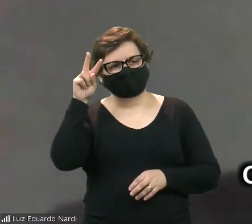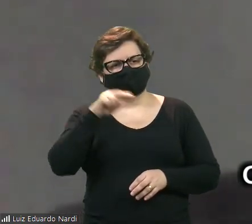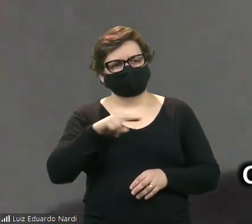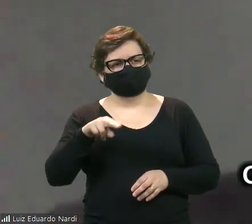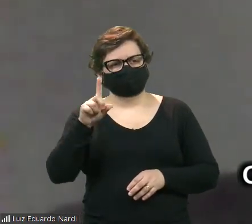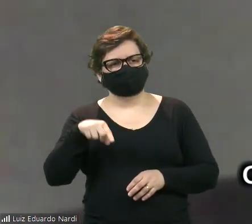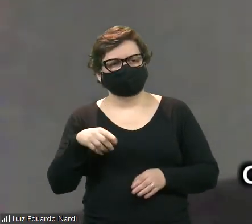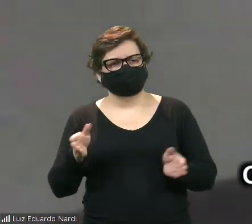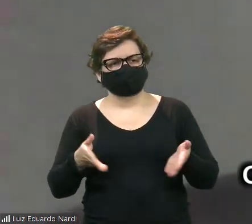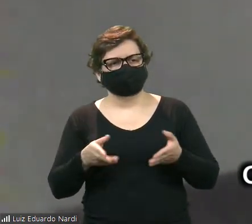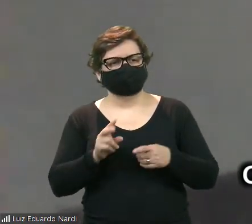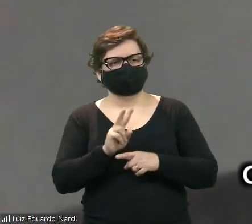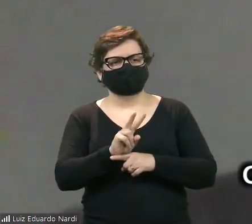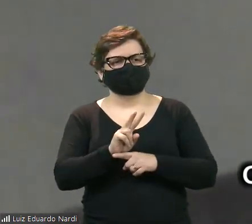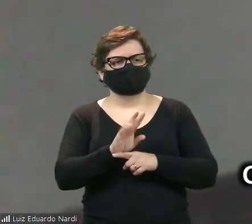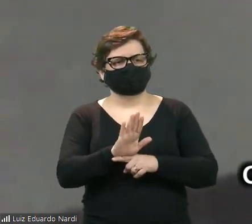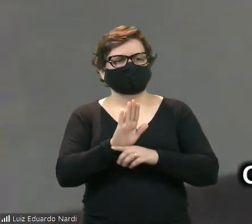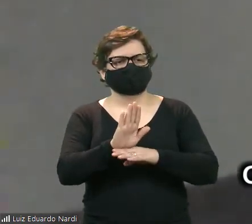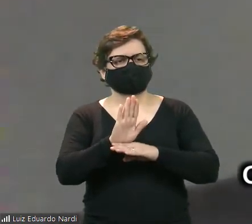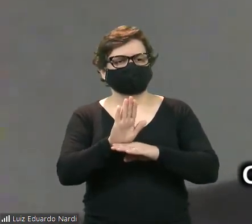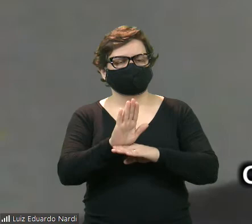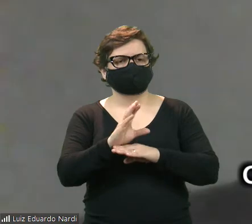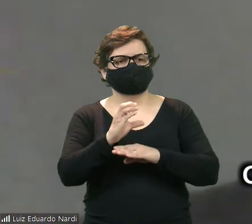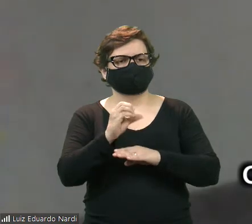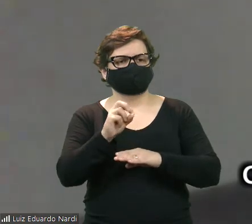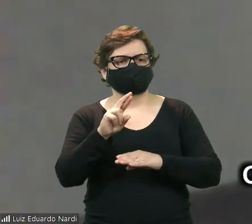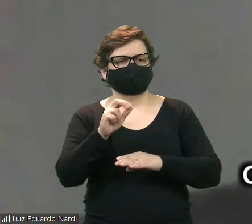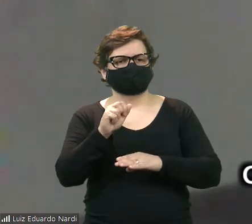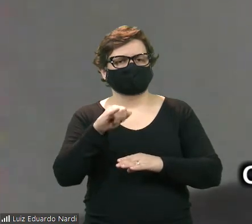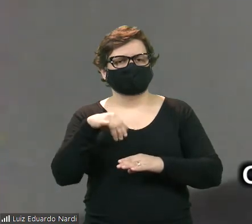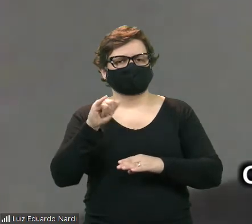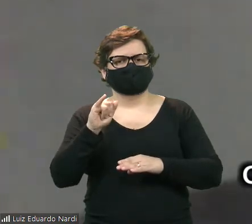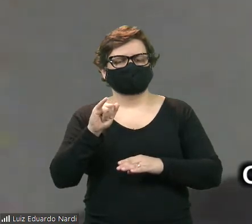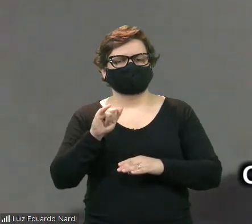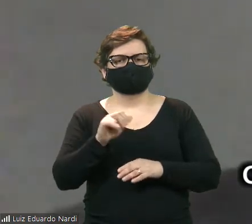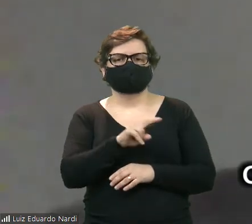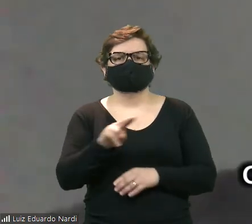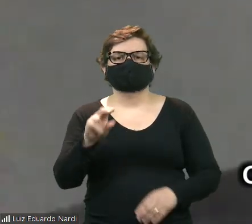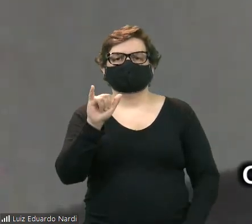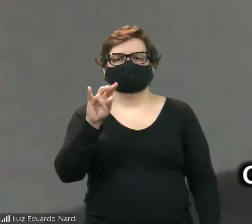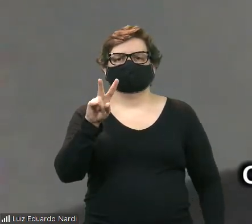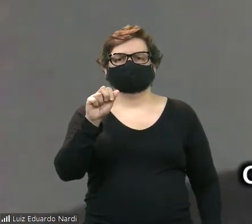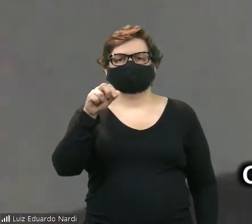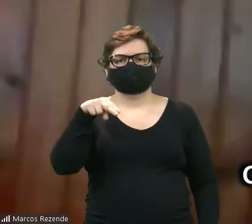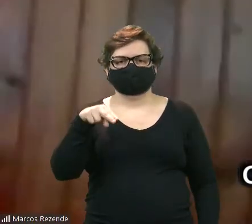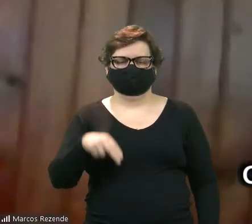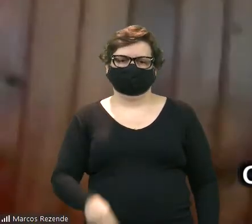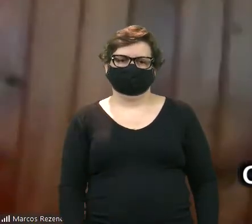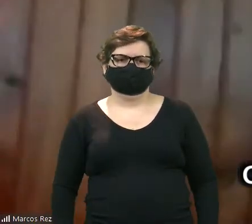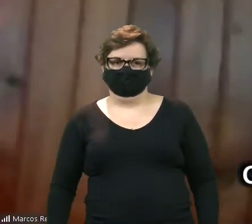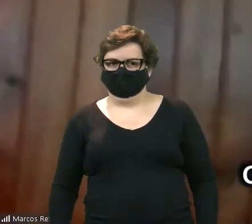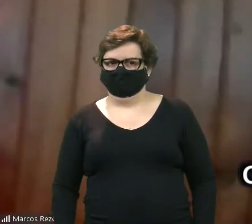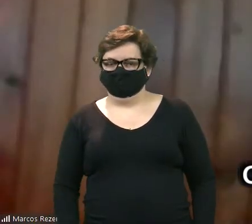é assessor do vereador Mário Coraini, que é lá do Univem, não me lembro o nome dele. Ivan. Mas